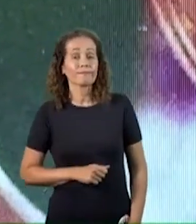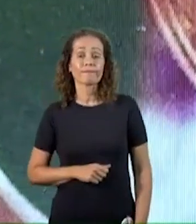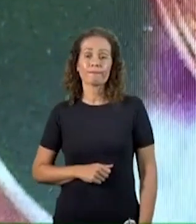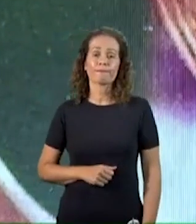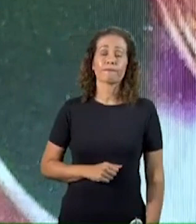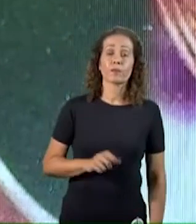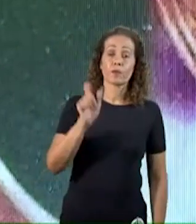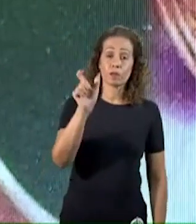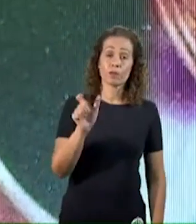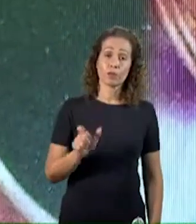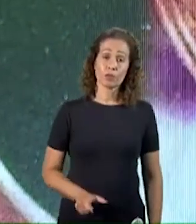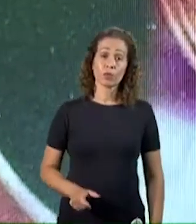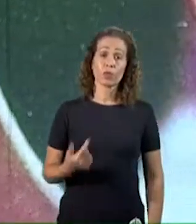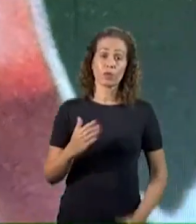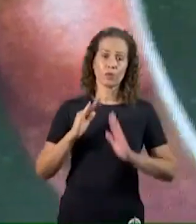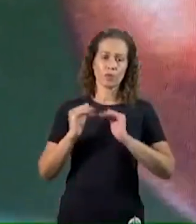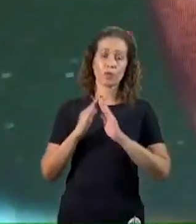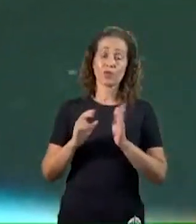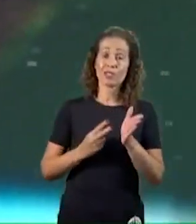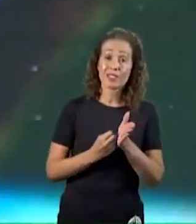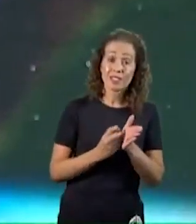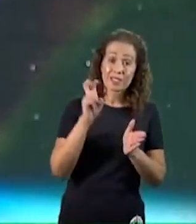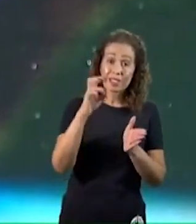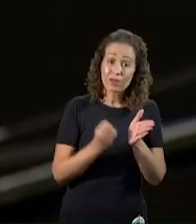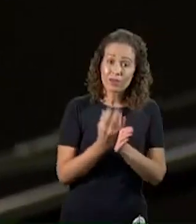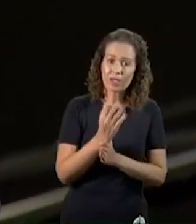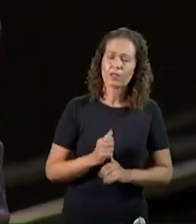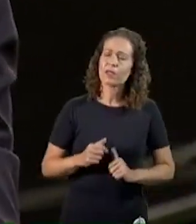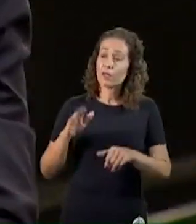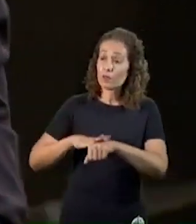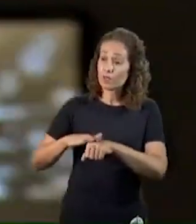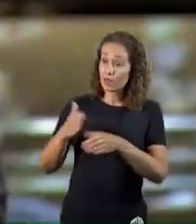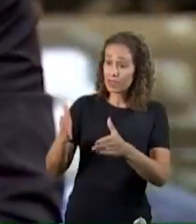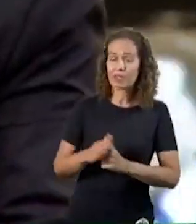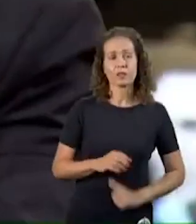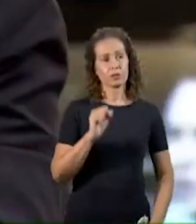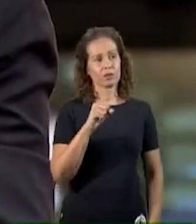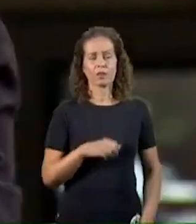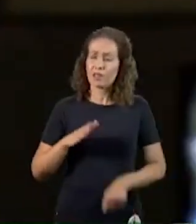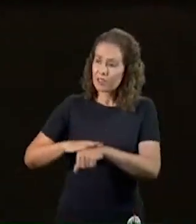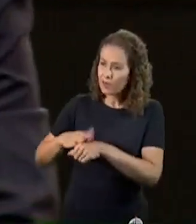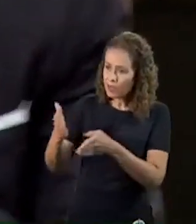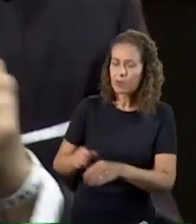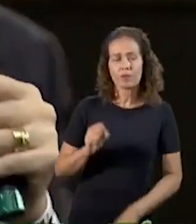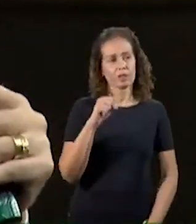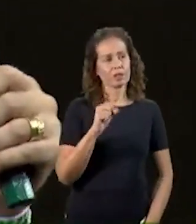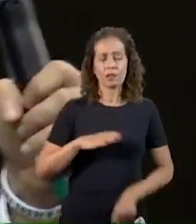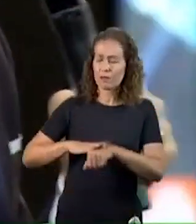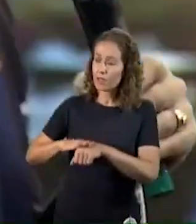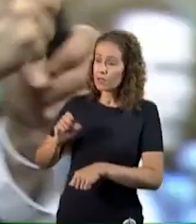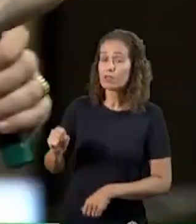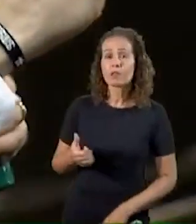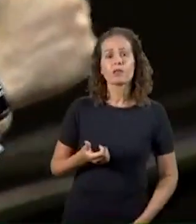me pediu 5 vezes o mesmo favor. Lucinho, você faz isso para mim? Sim. Você faz isso para mim? Sim. Você faz isso para mim? Sim. Você faz para mim? Sim. Na